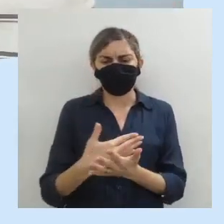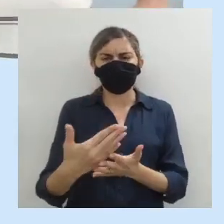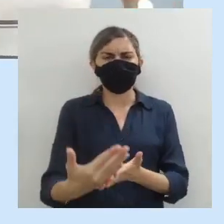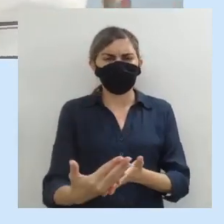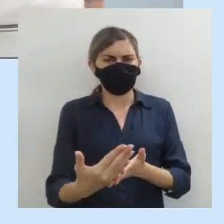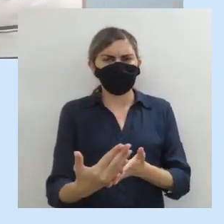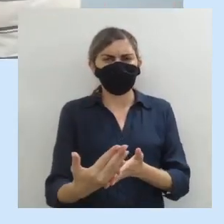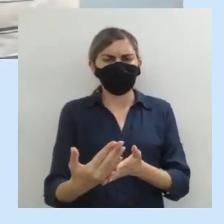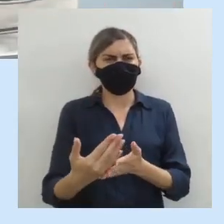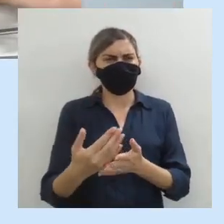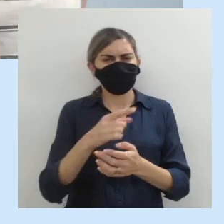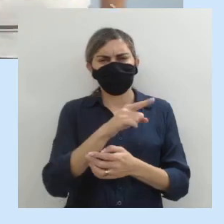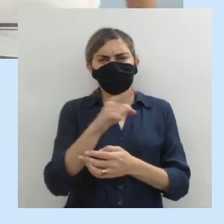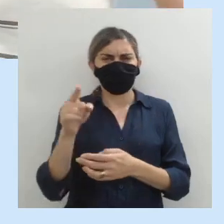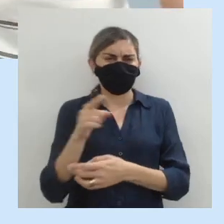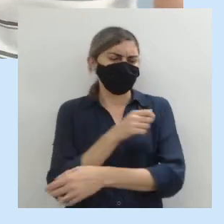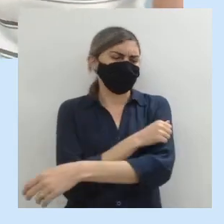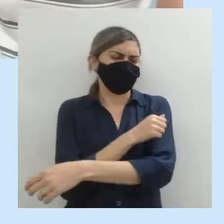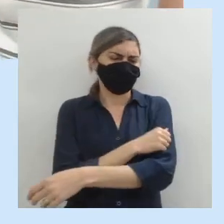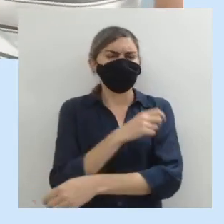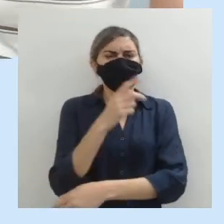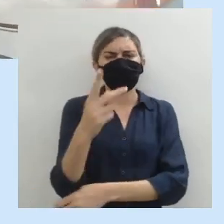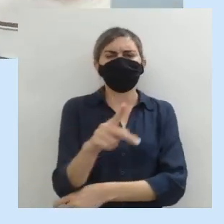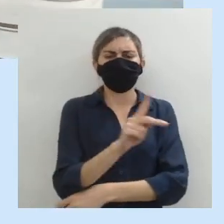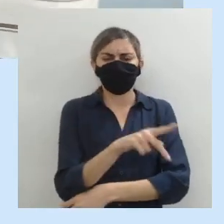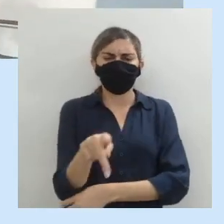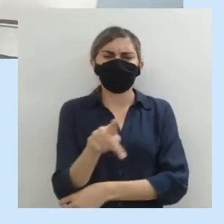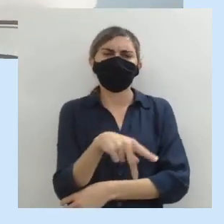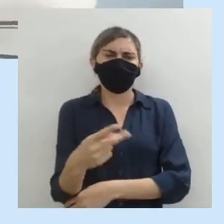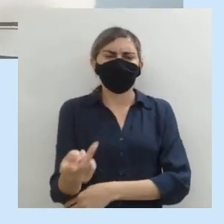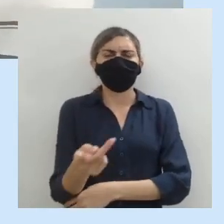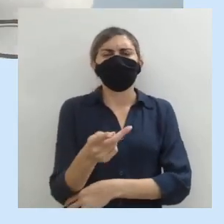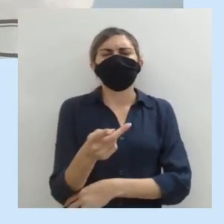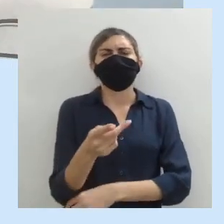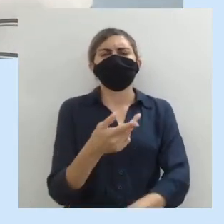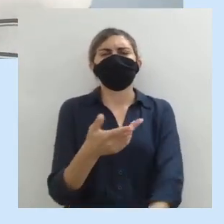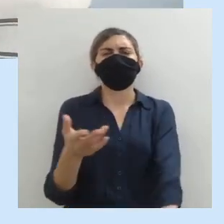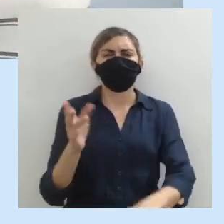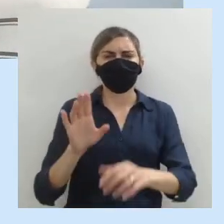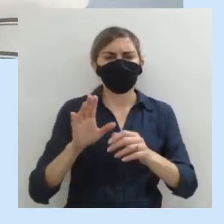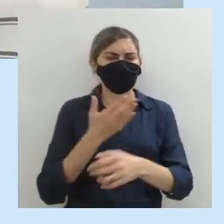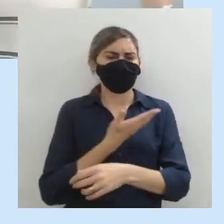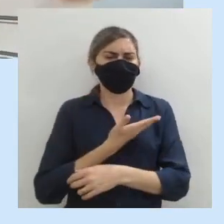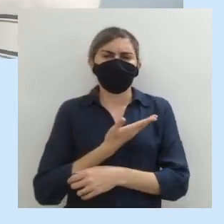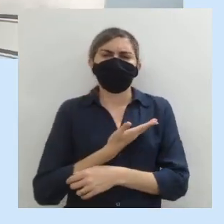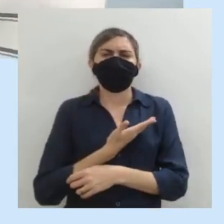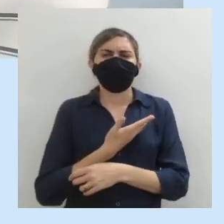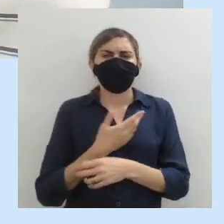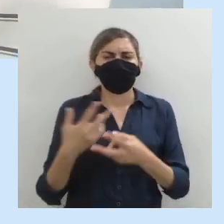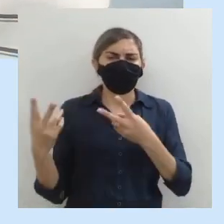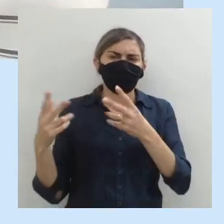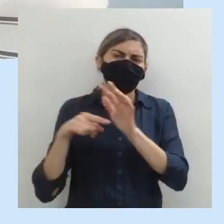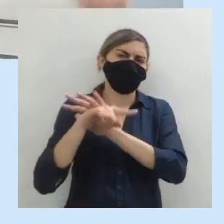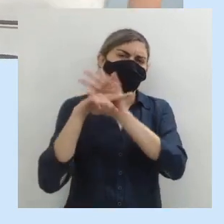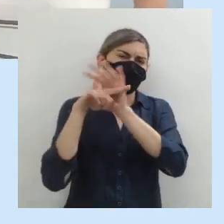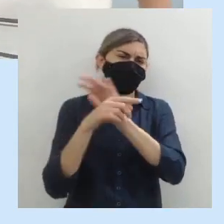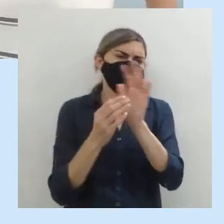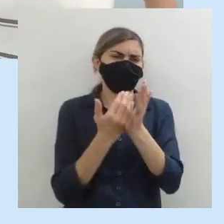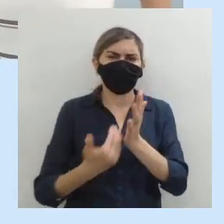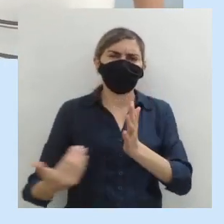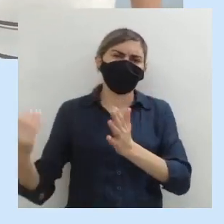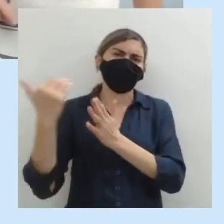inicial. Você, estudante, com o seu professor, com a sua professora, com os seus colegas, vão pesquisar mais sobre